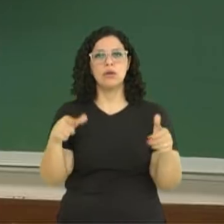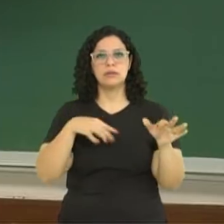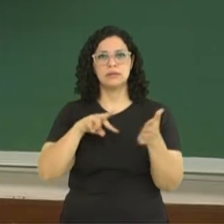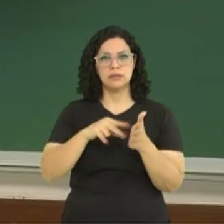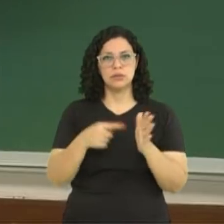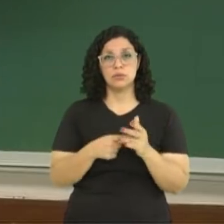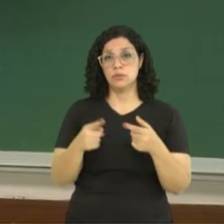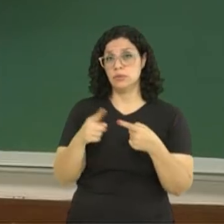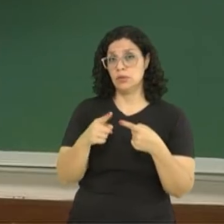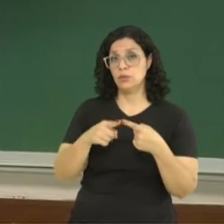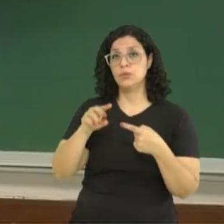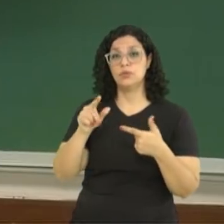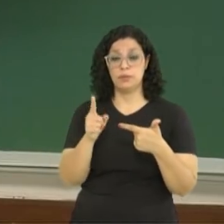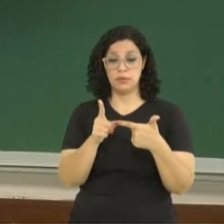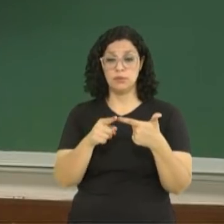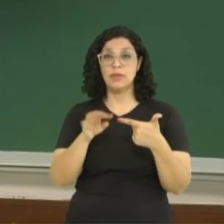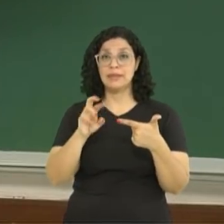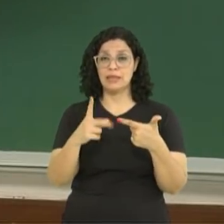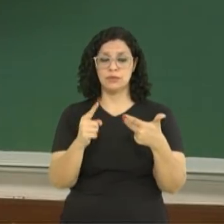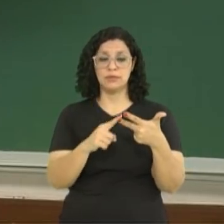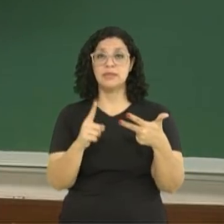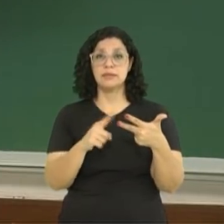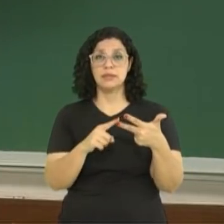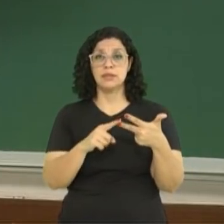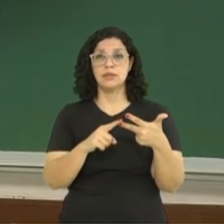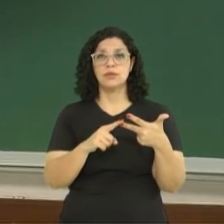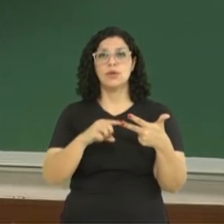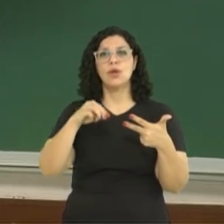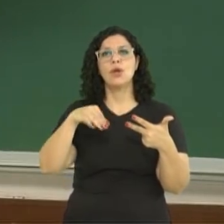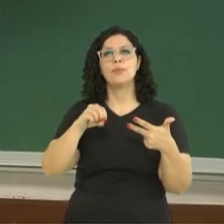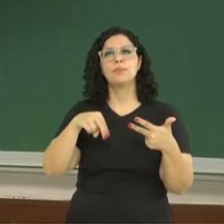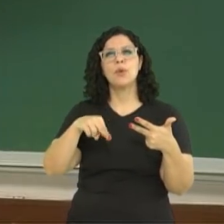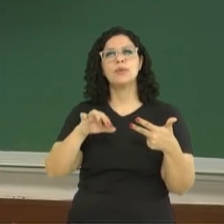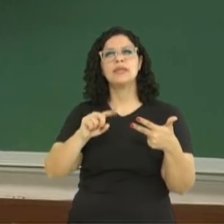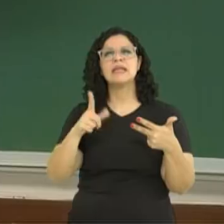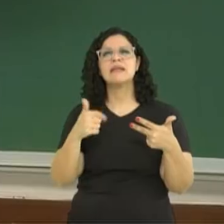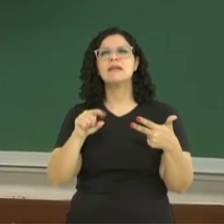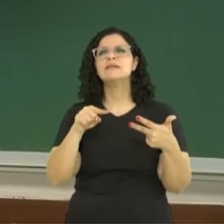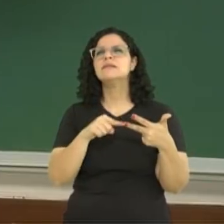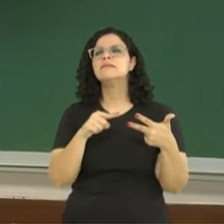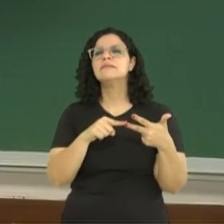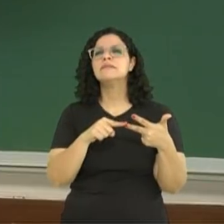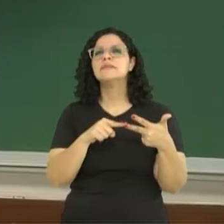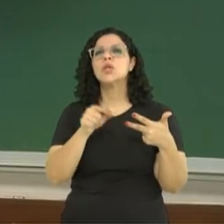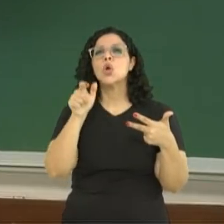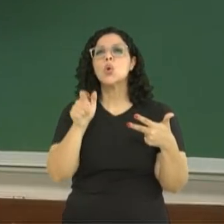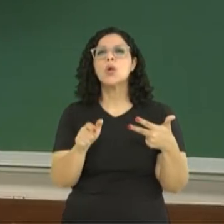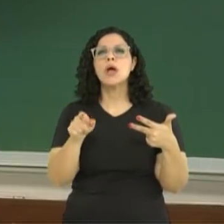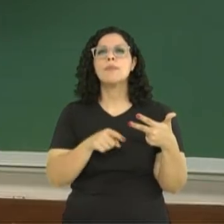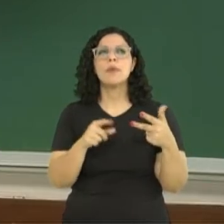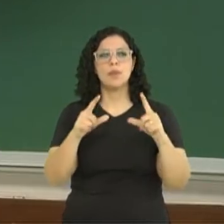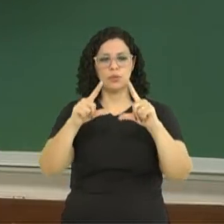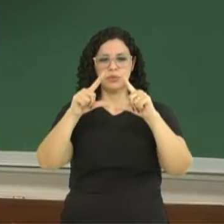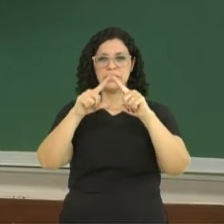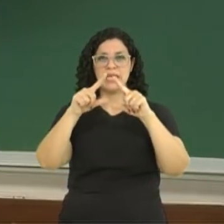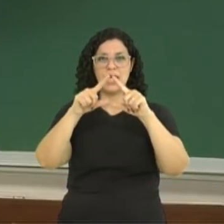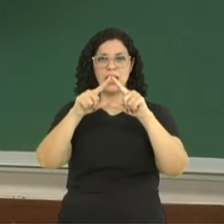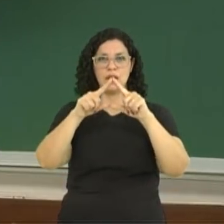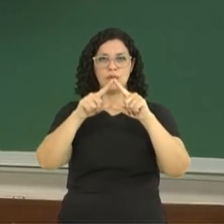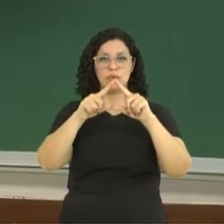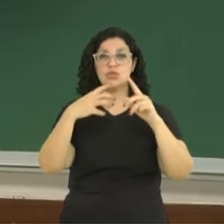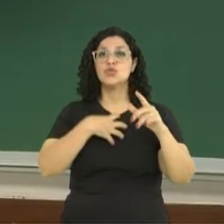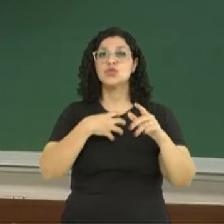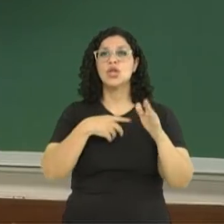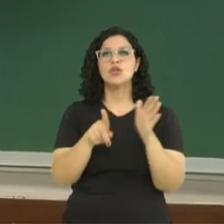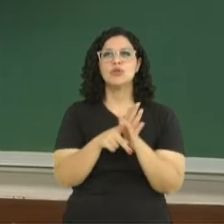segundo elemento das artes formais. Terceiro elemento, caminhou até uma montanha. O que é montanha? Montanha é literalmente um triângulo. Então um triângulo é uma